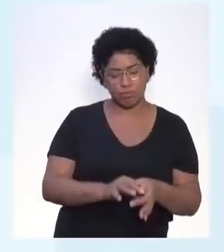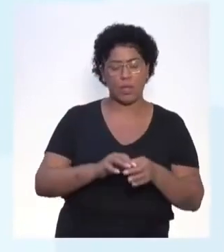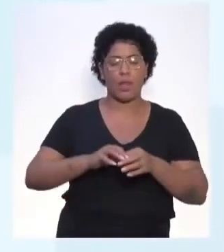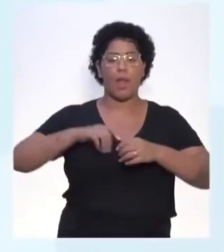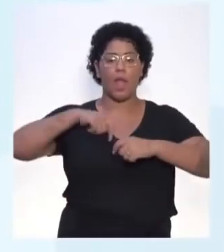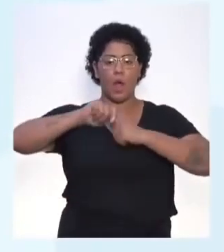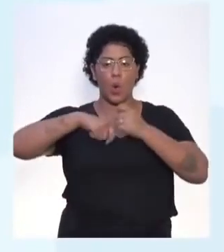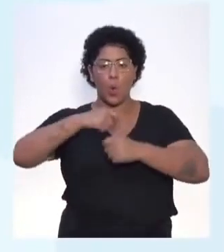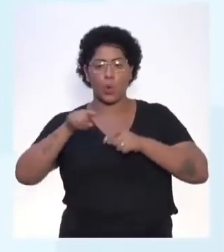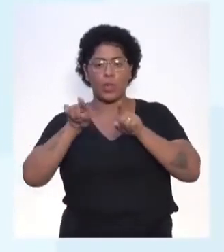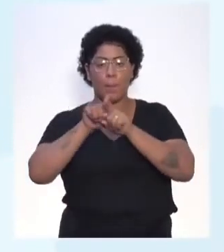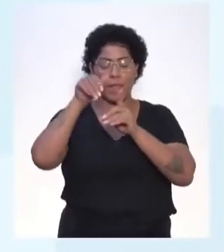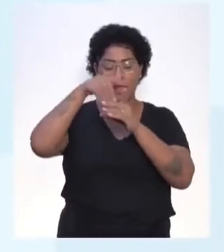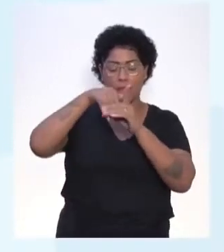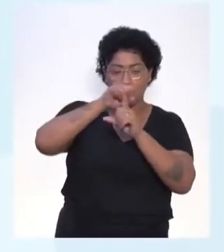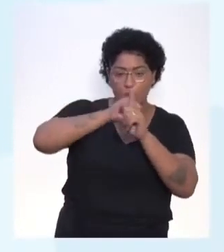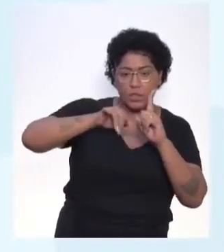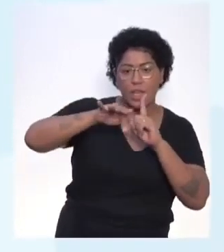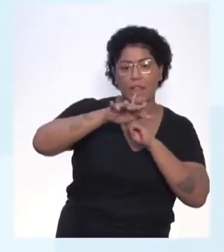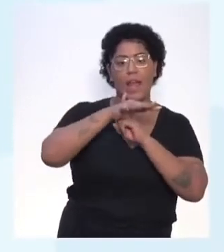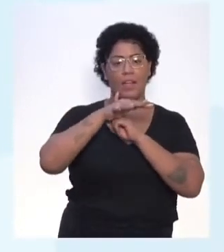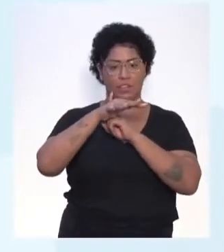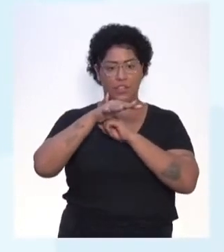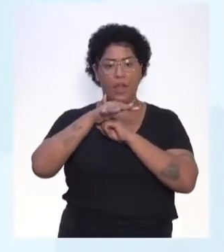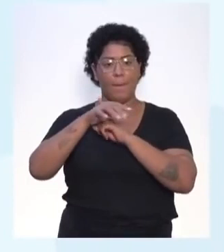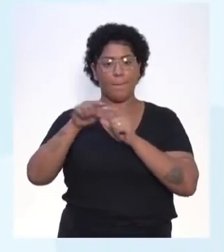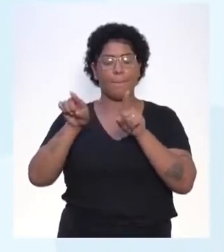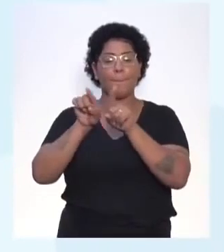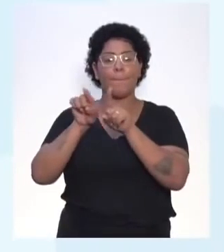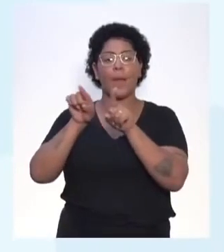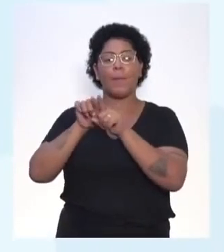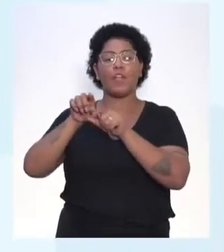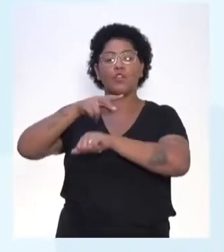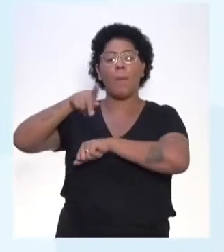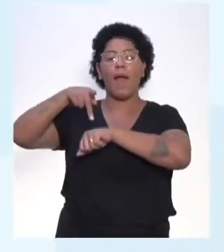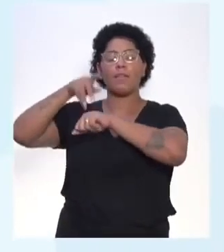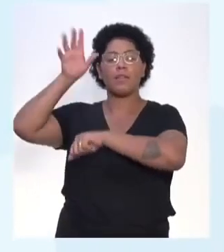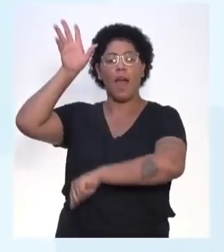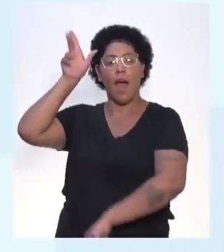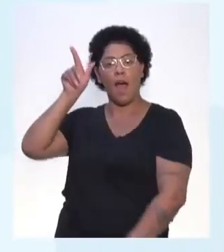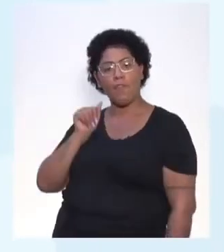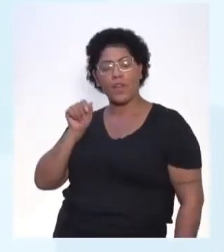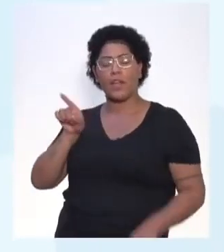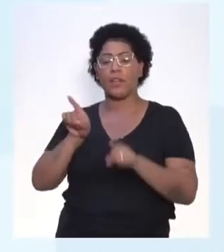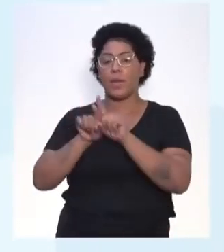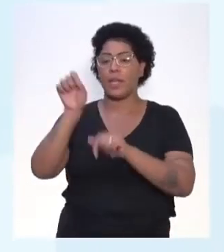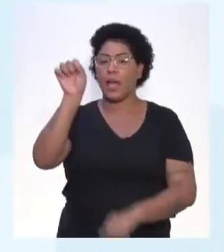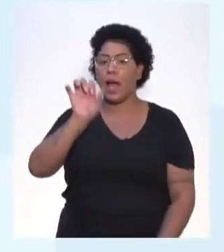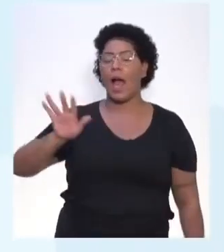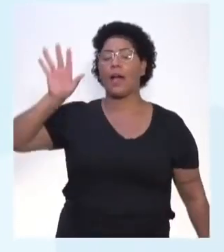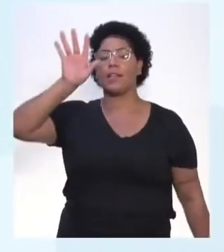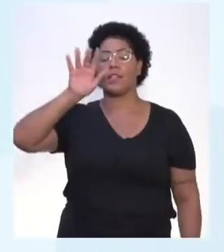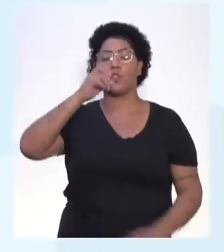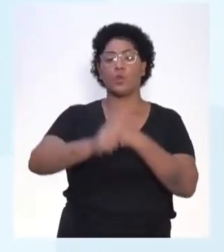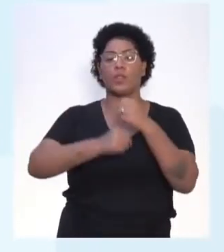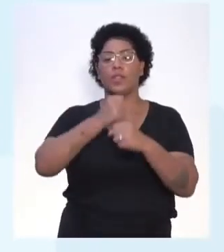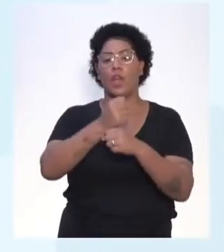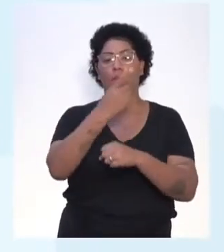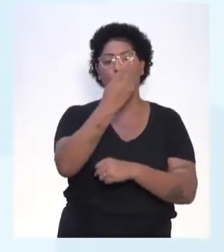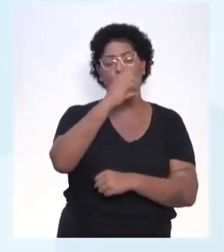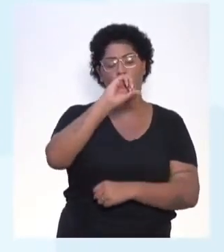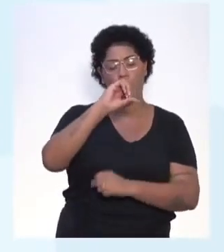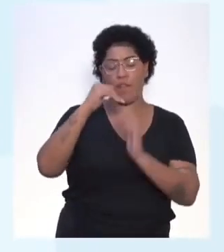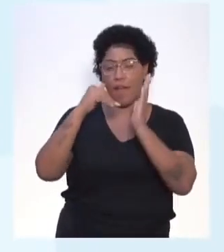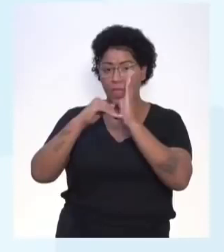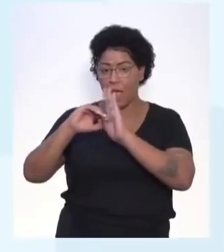que favoreceu o processo de colonização da África e da Ásia entre os séculos XIX e início do XX,